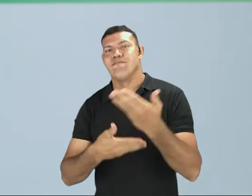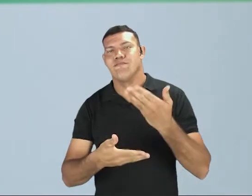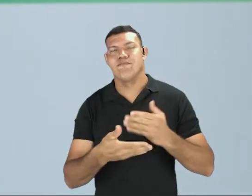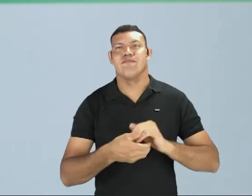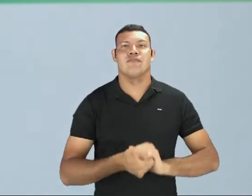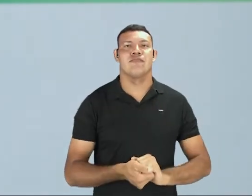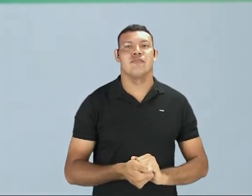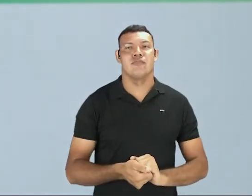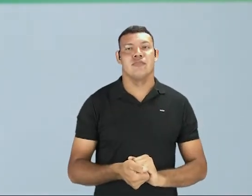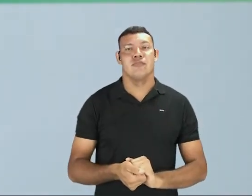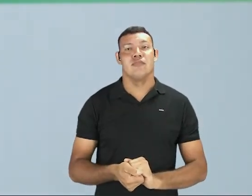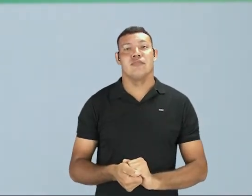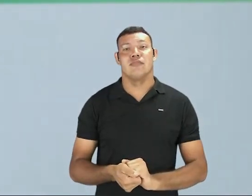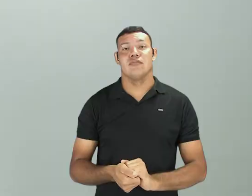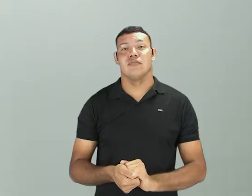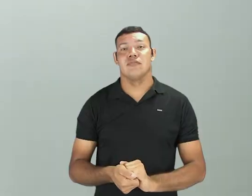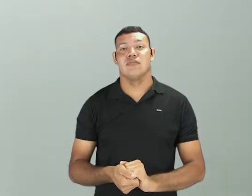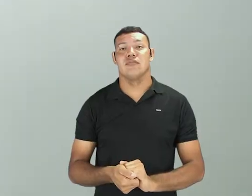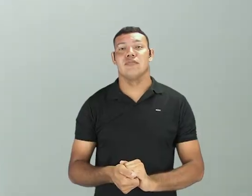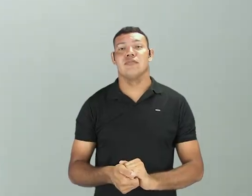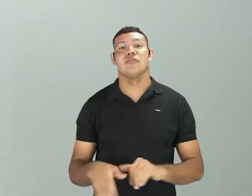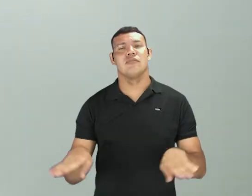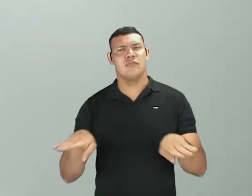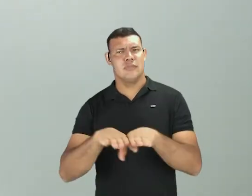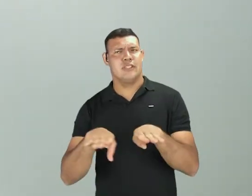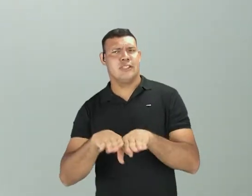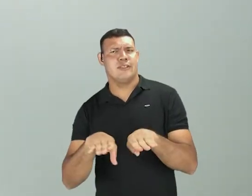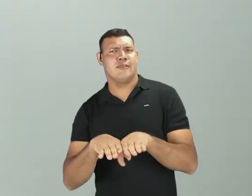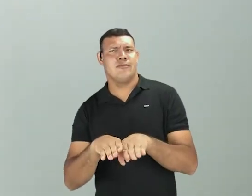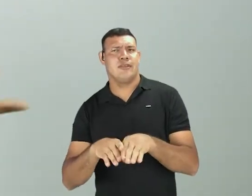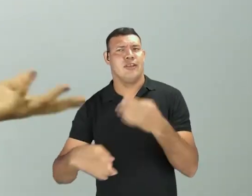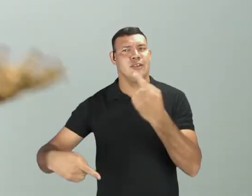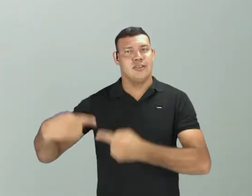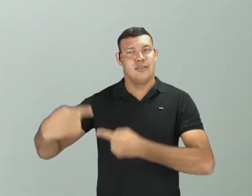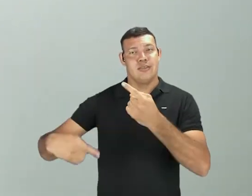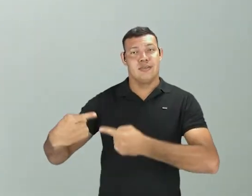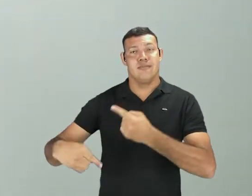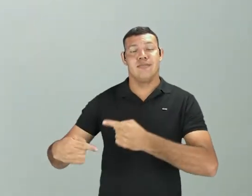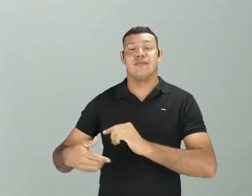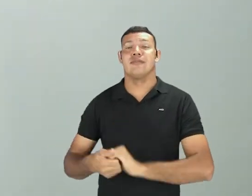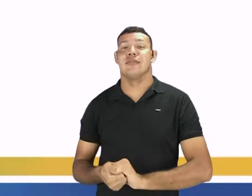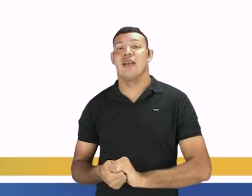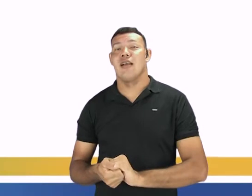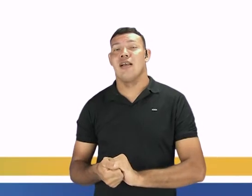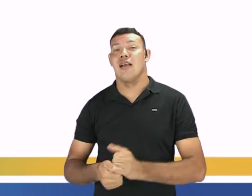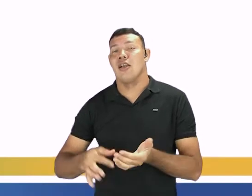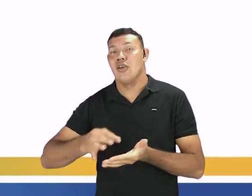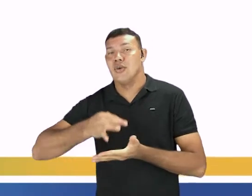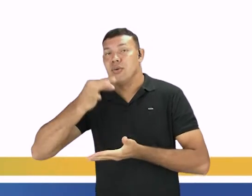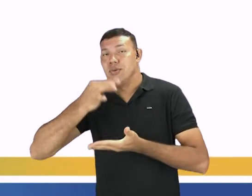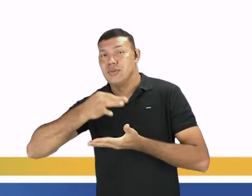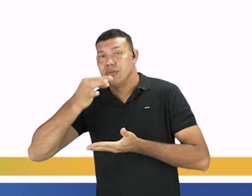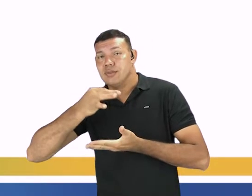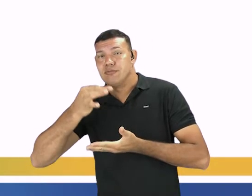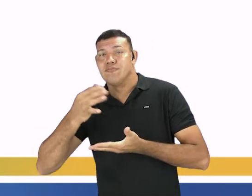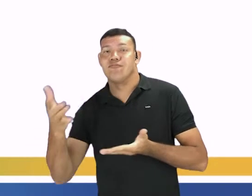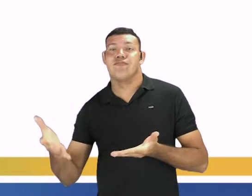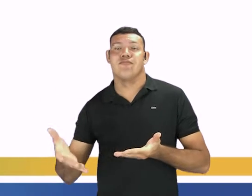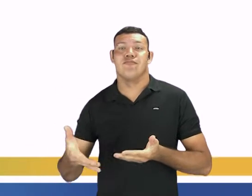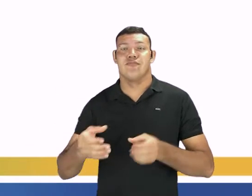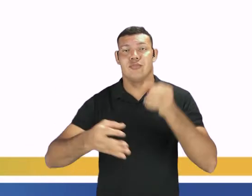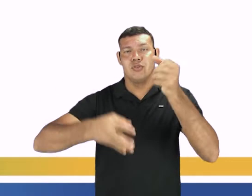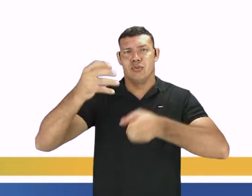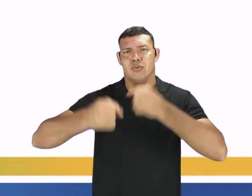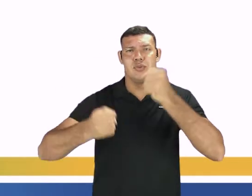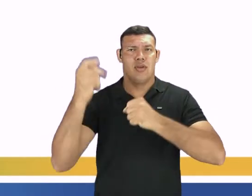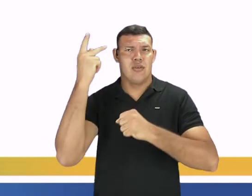também, com o governo central. E a política do café com leite, né? Como a gente discutiu no começo. São Paulo aí, o primeiro estado em